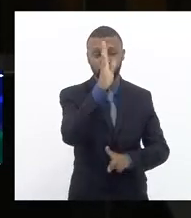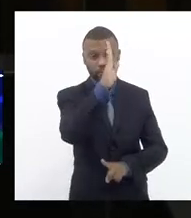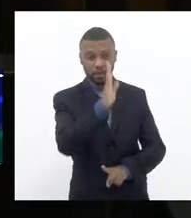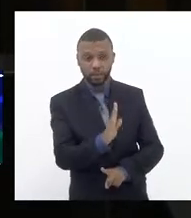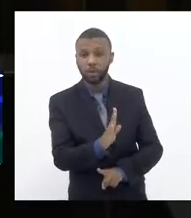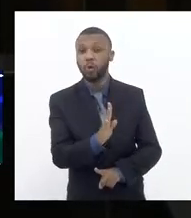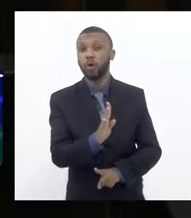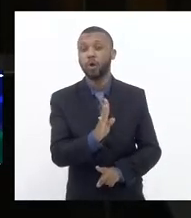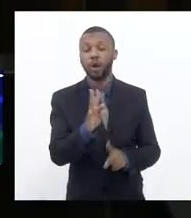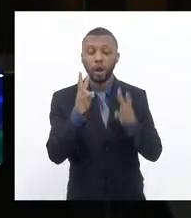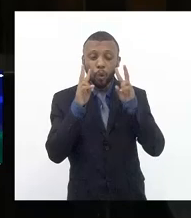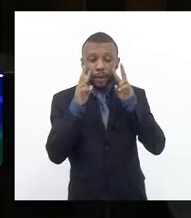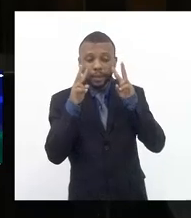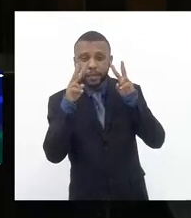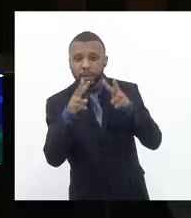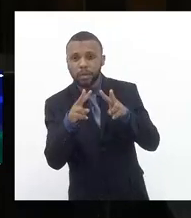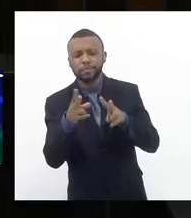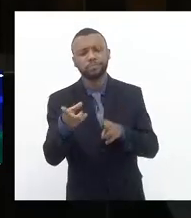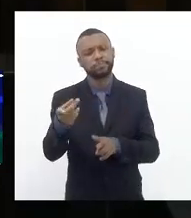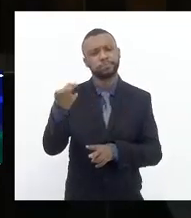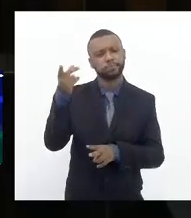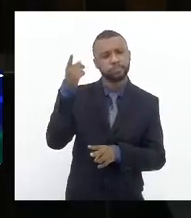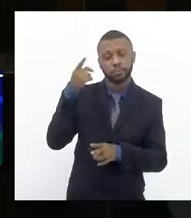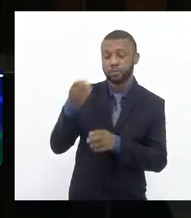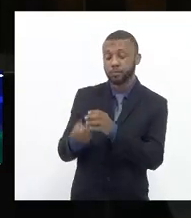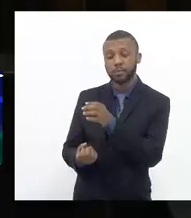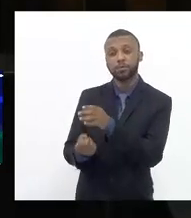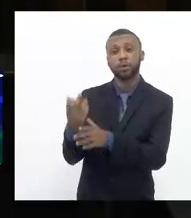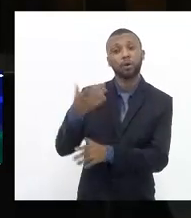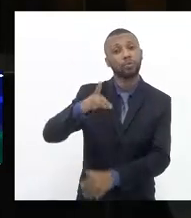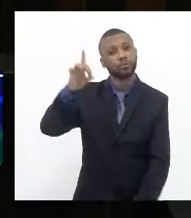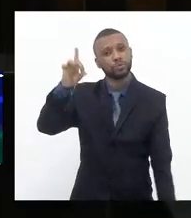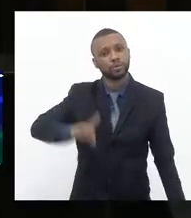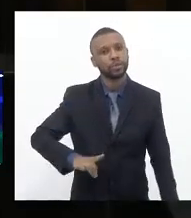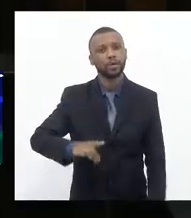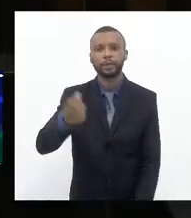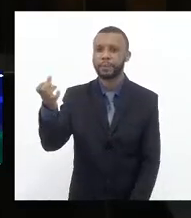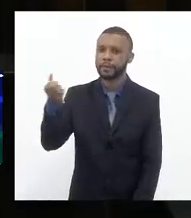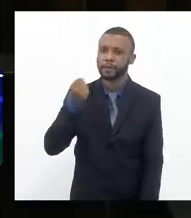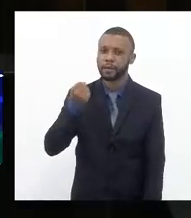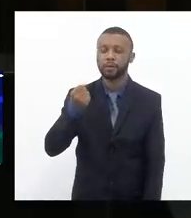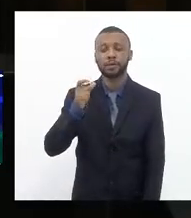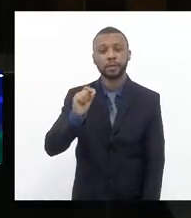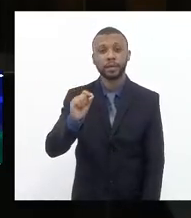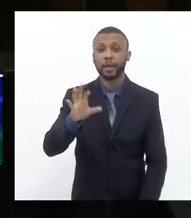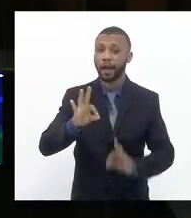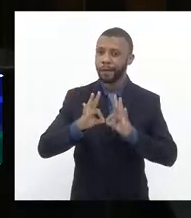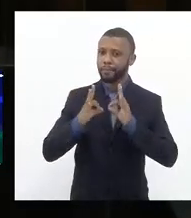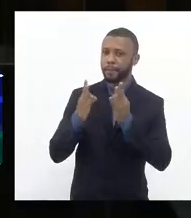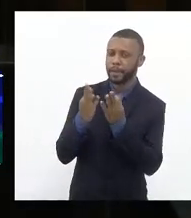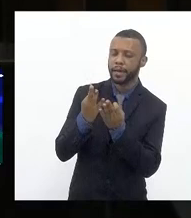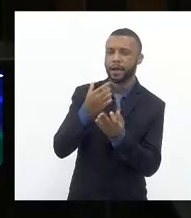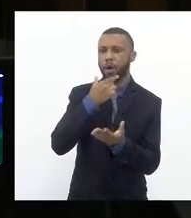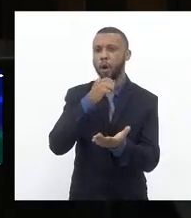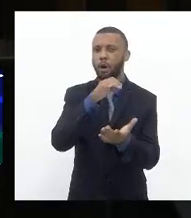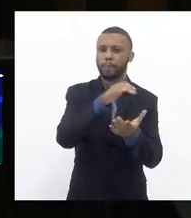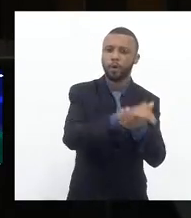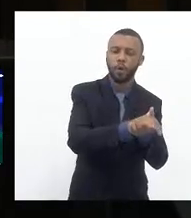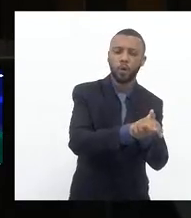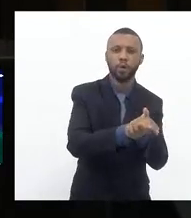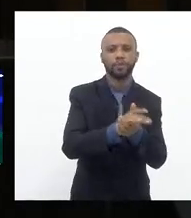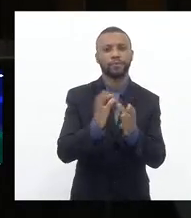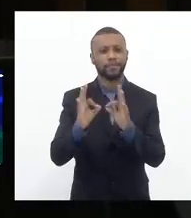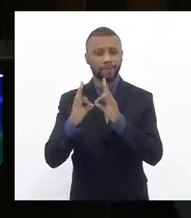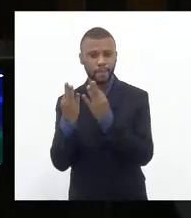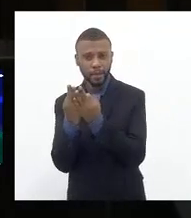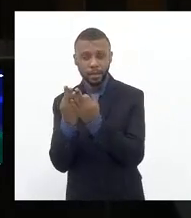quando instituiu o direito à pensão, é que o cônjuge, que os dependentes, fazem parte